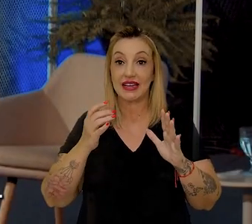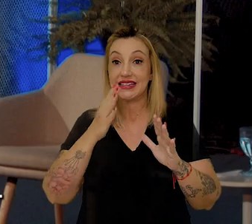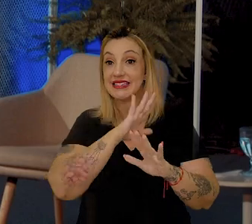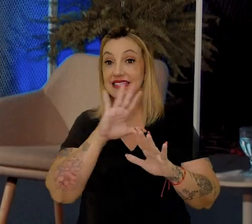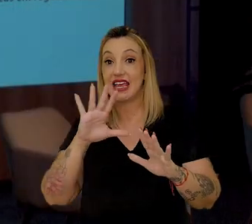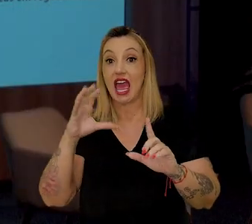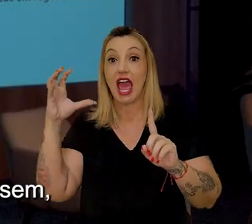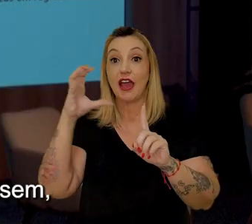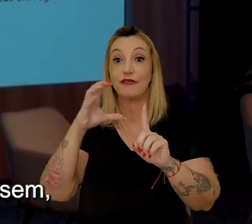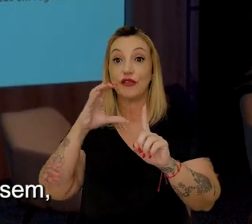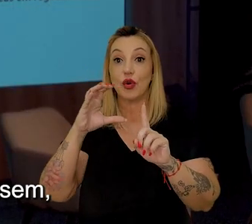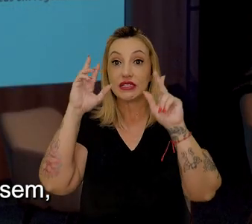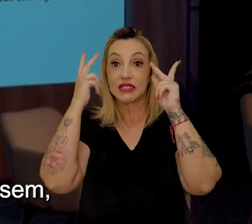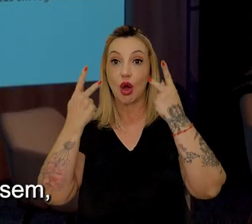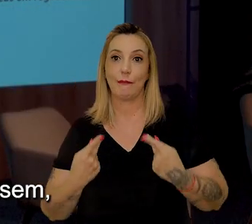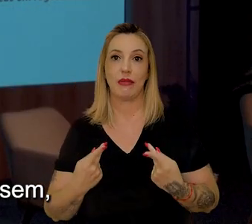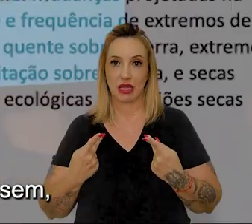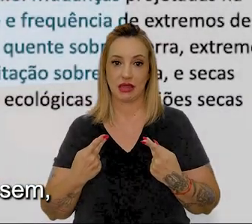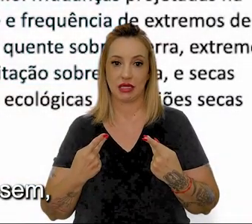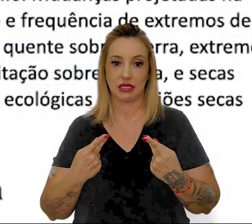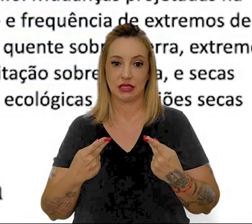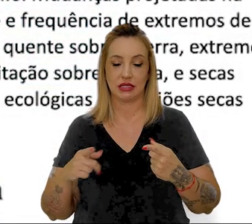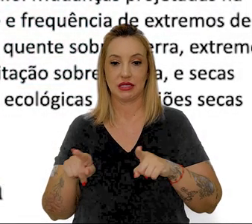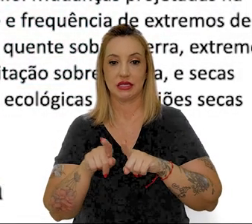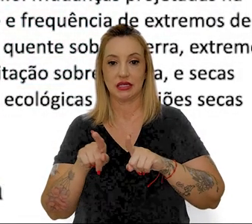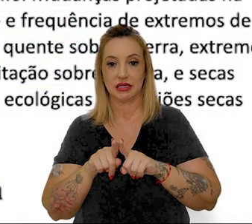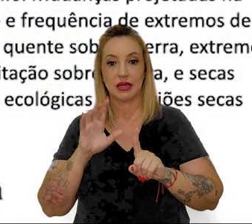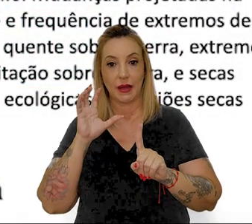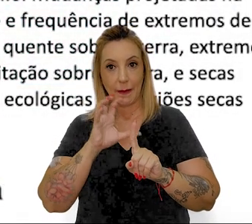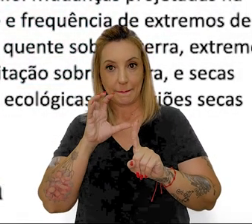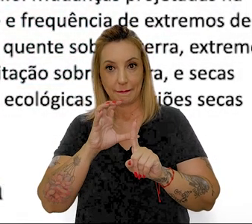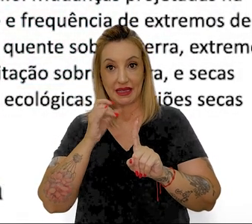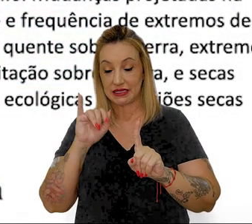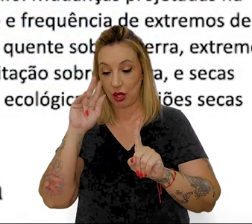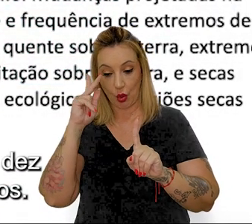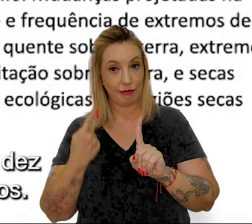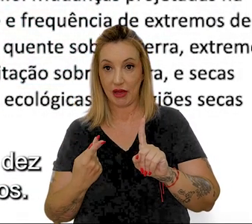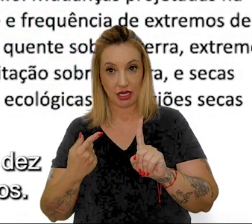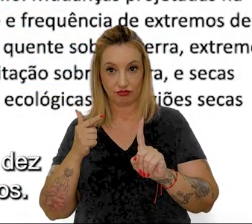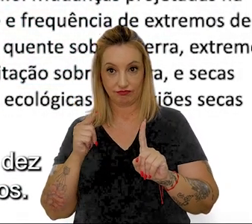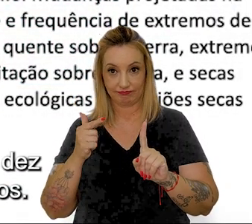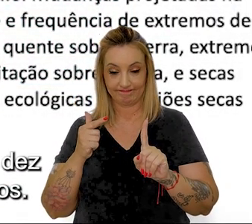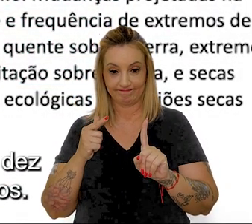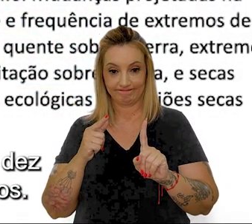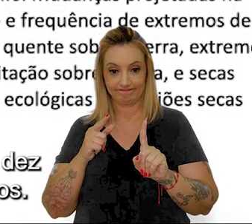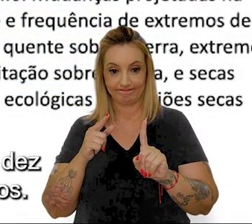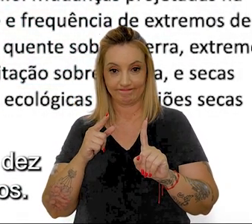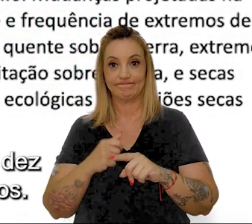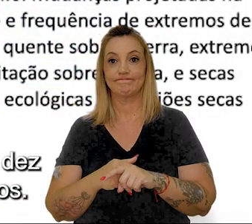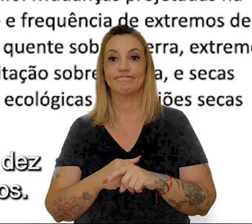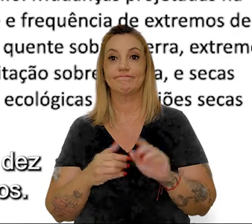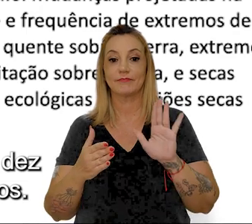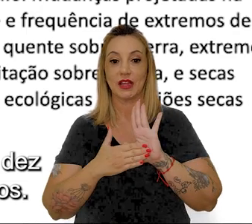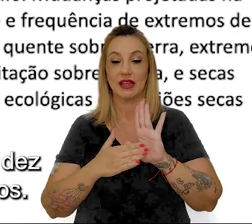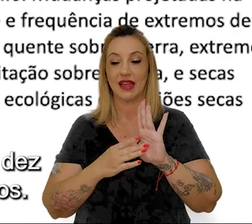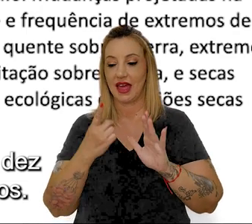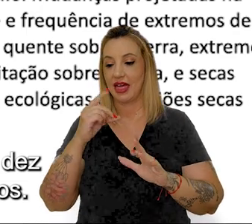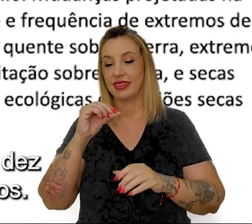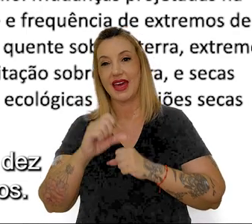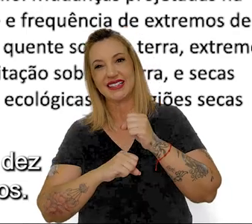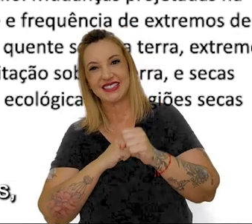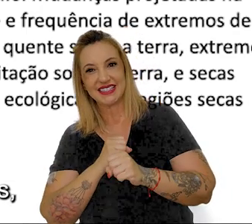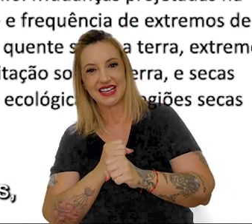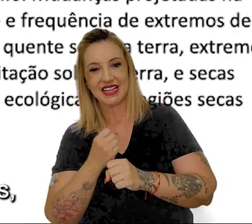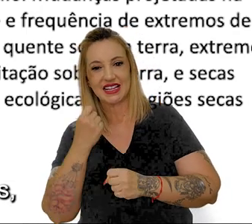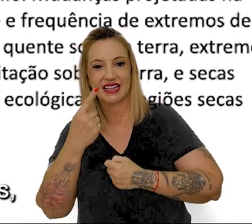influência humana então mesmo que esses eventos acontecessem mesmo sem a influência humana estimada acontecer uma vez a cada 10 anos outros eventos